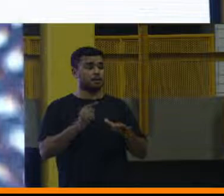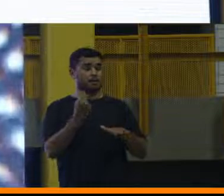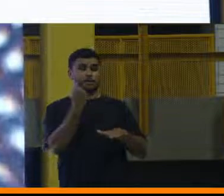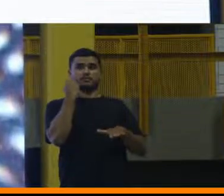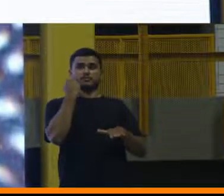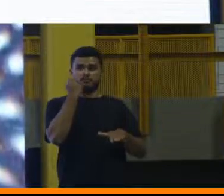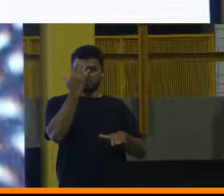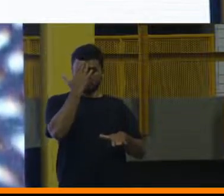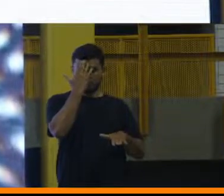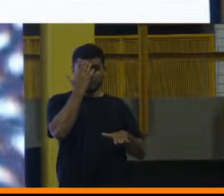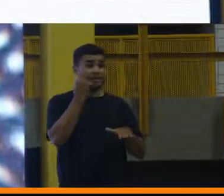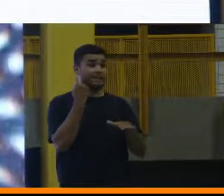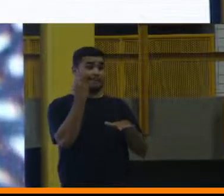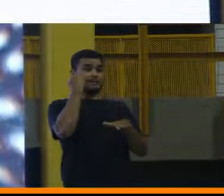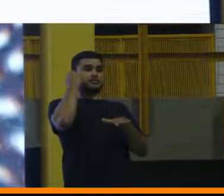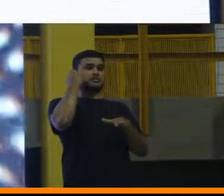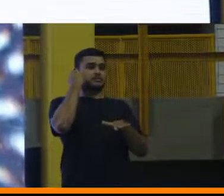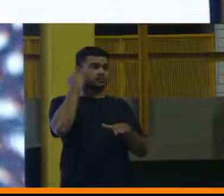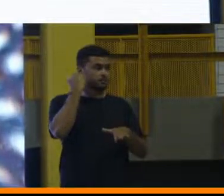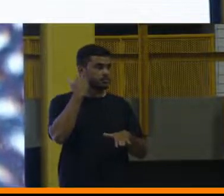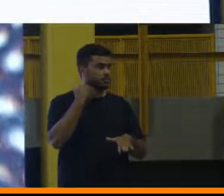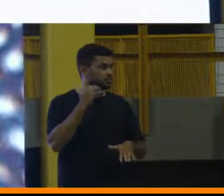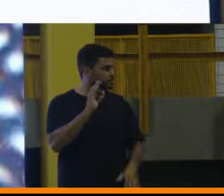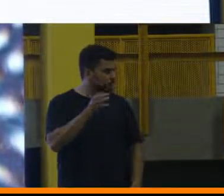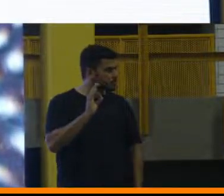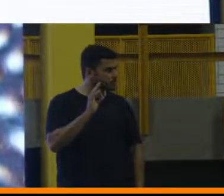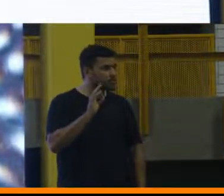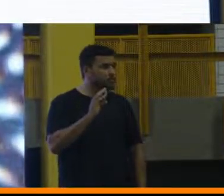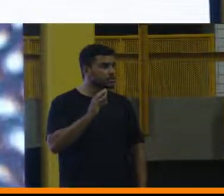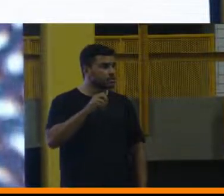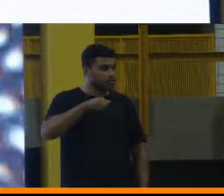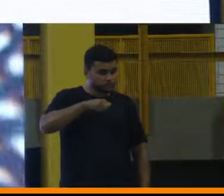eu tenho que acelerar para trás.